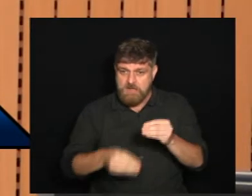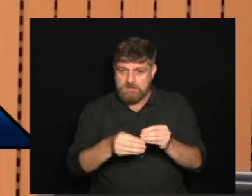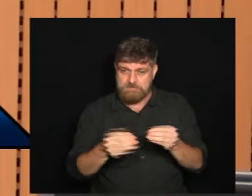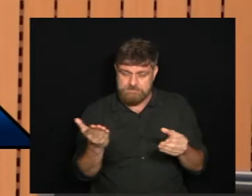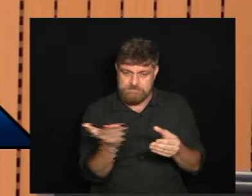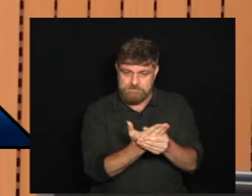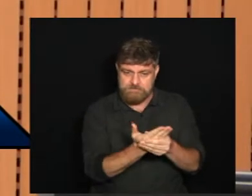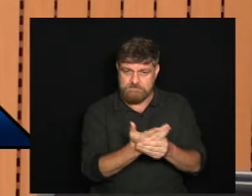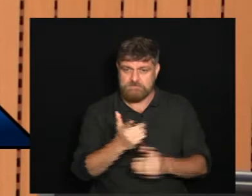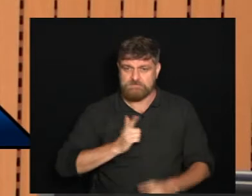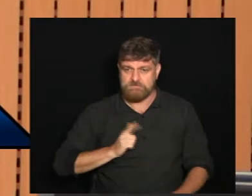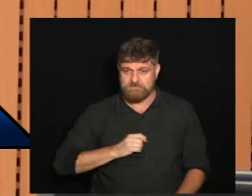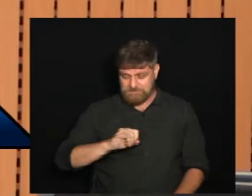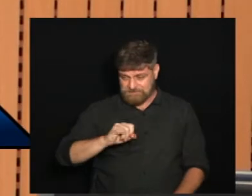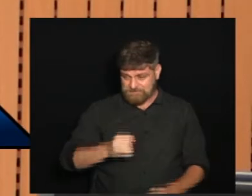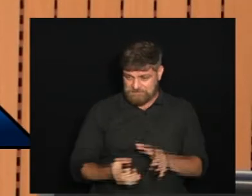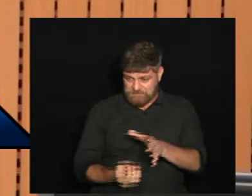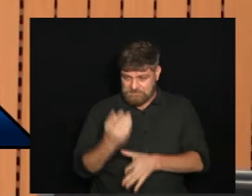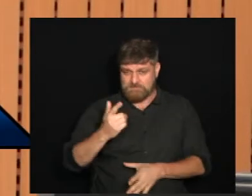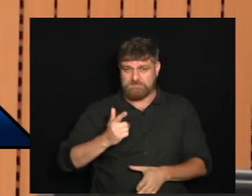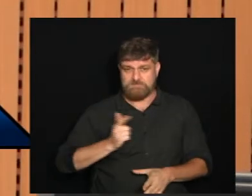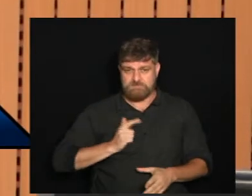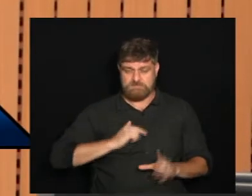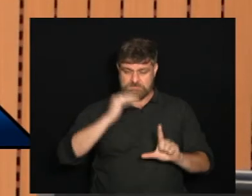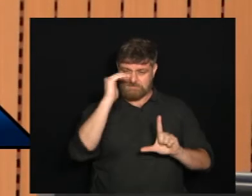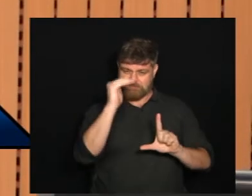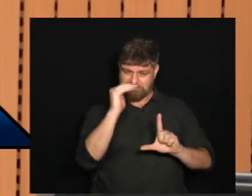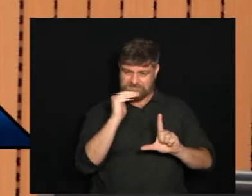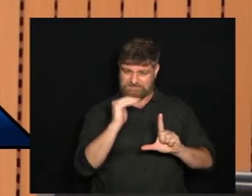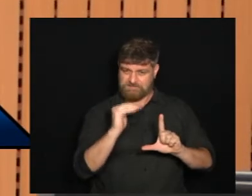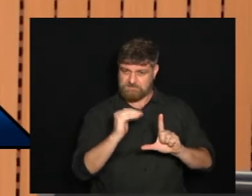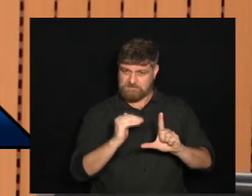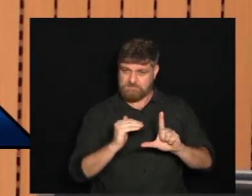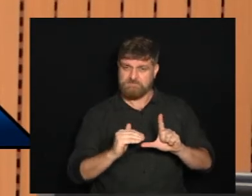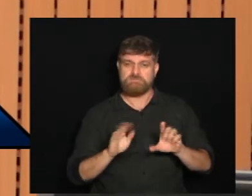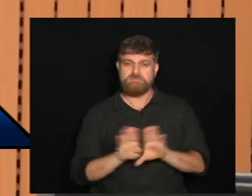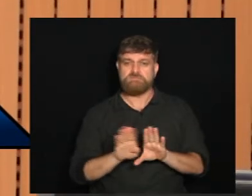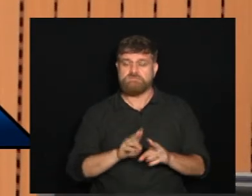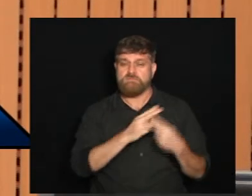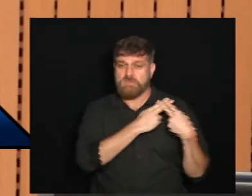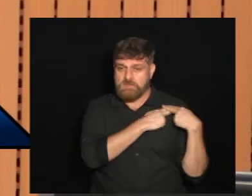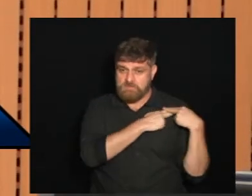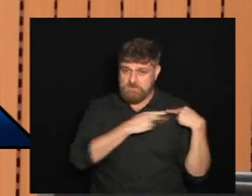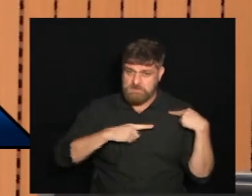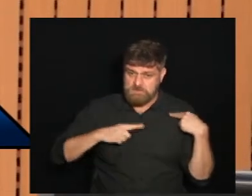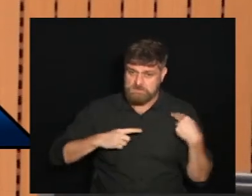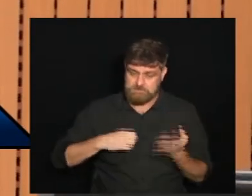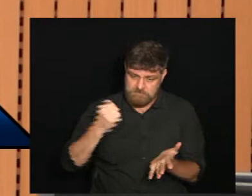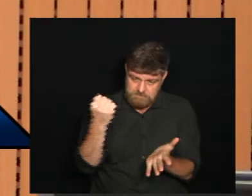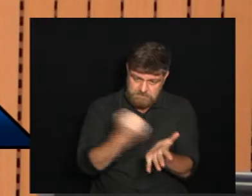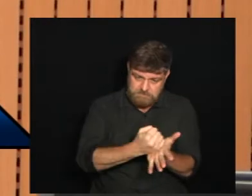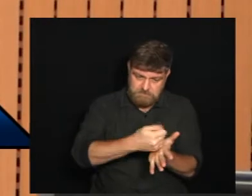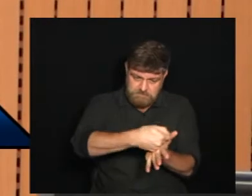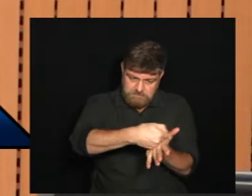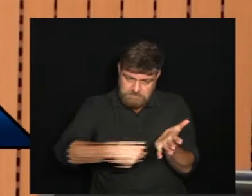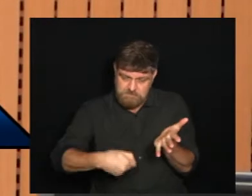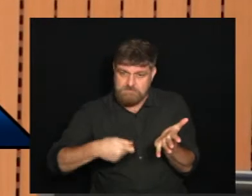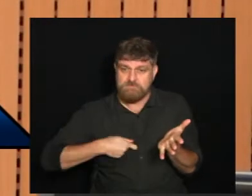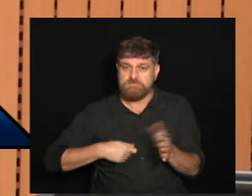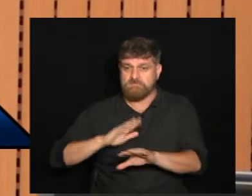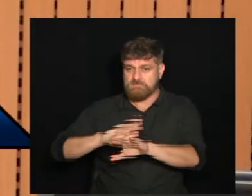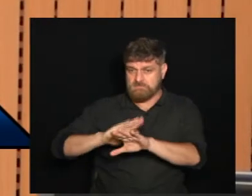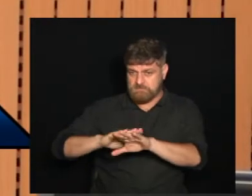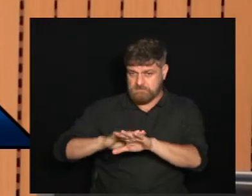correspondente, quando for o caso, em ordem sequencial e cronológica, devendo os responsáveis certificar nos autos a autoria dos